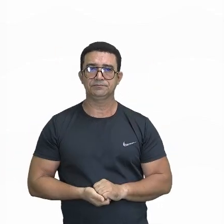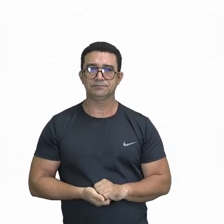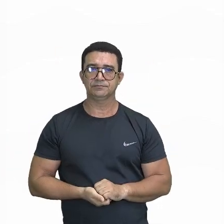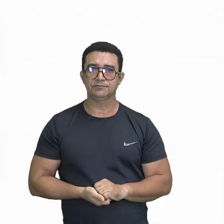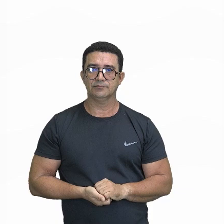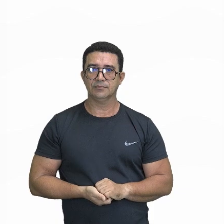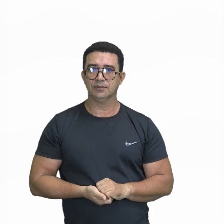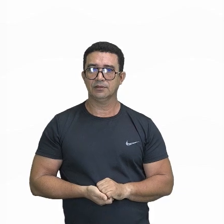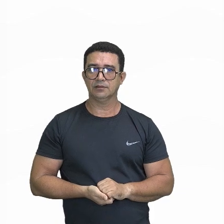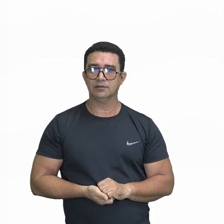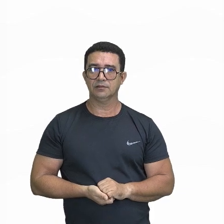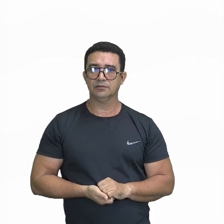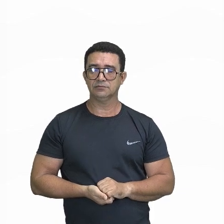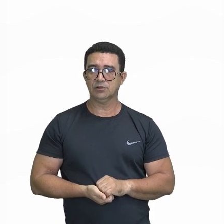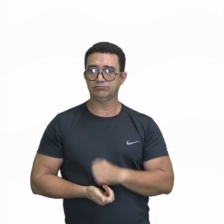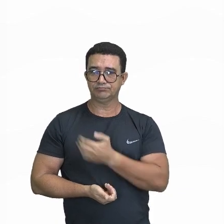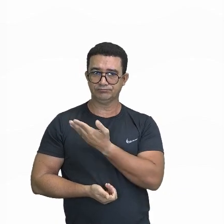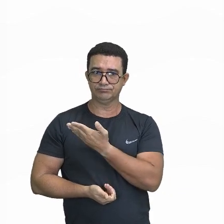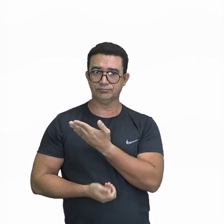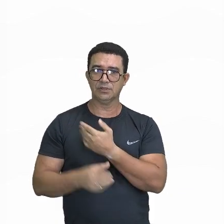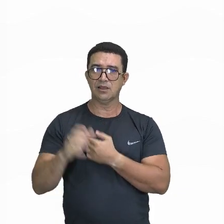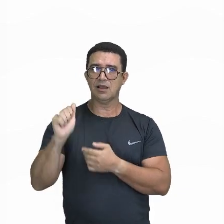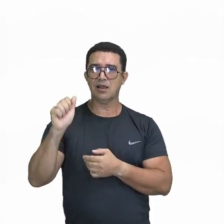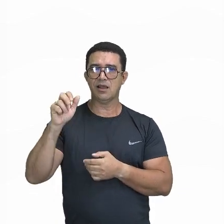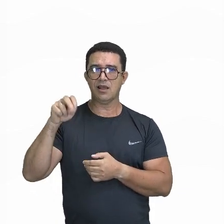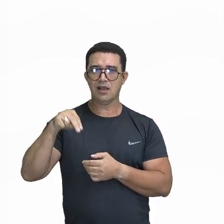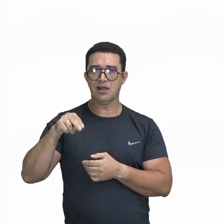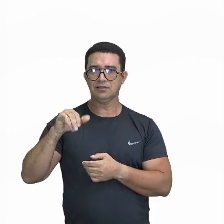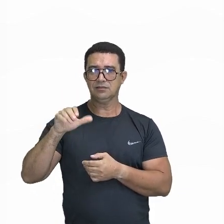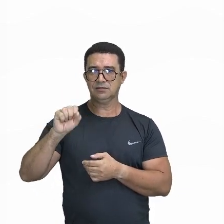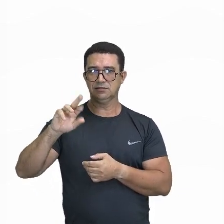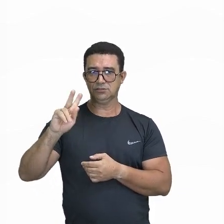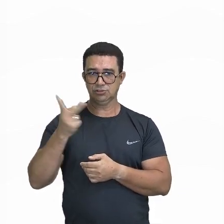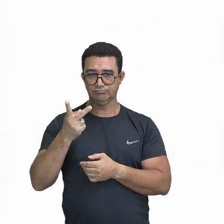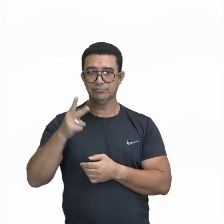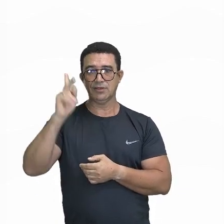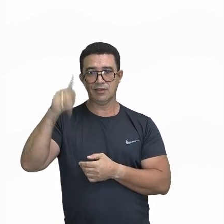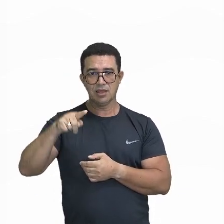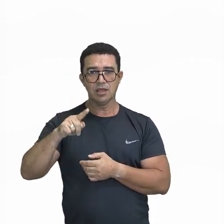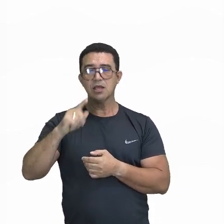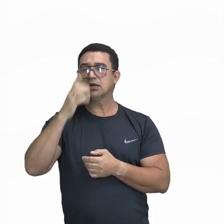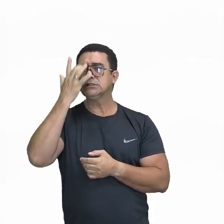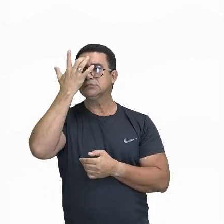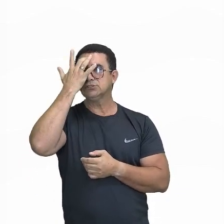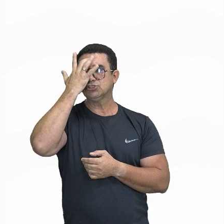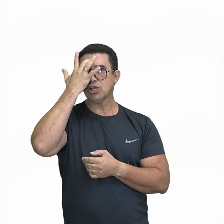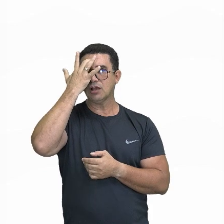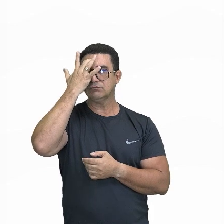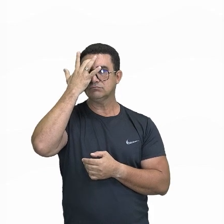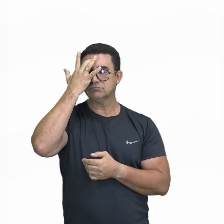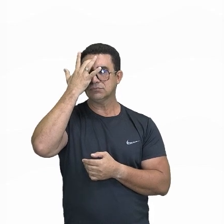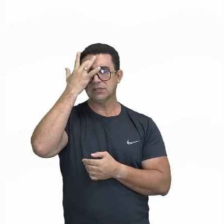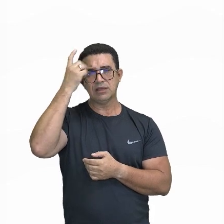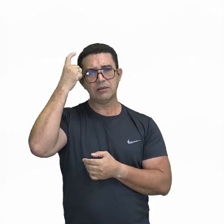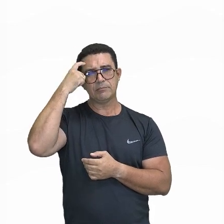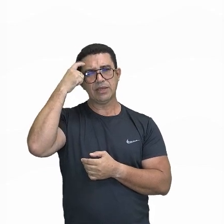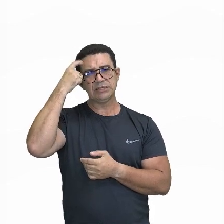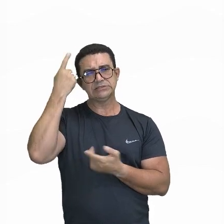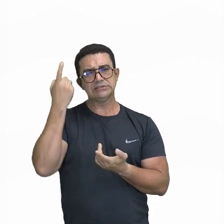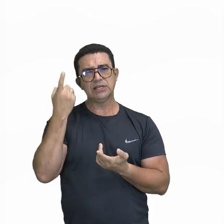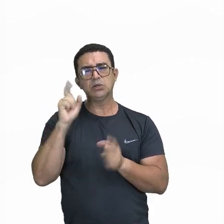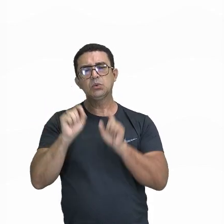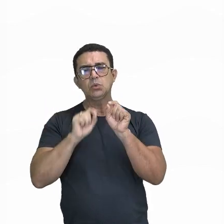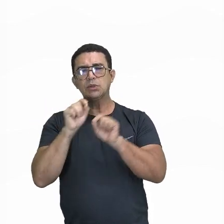outra artista. Ele é um indiano que vive na Inglaterra, nos leva a pensar o mundo a partir do choque